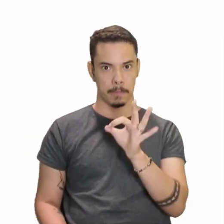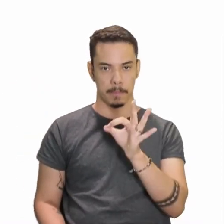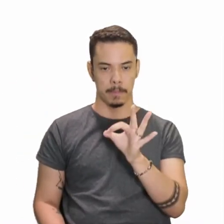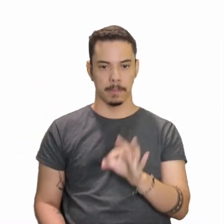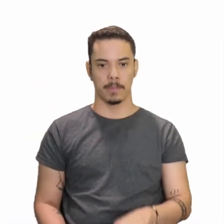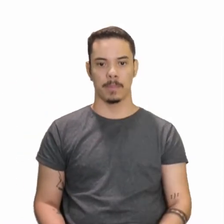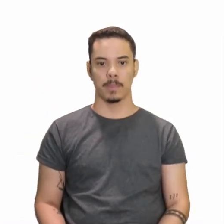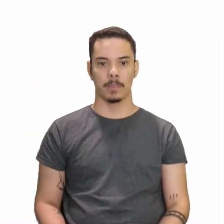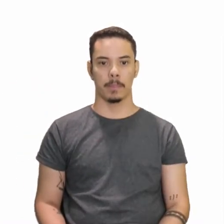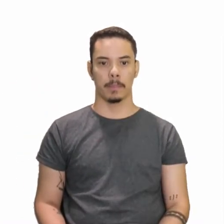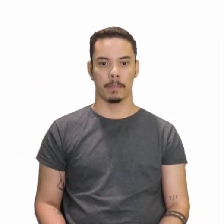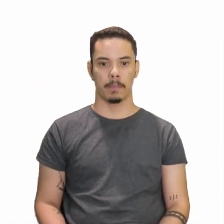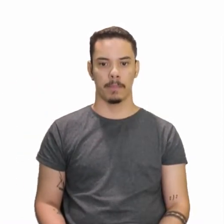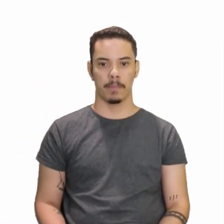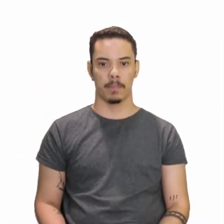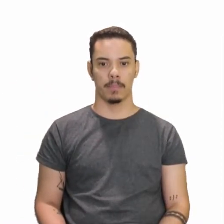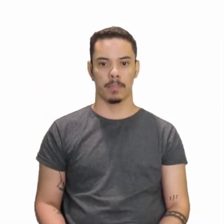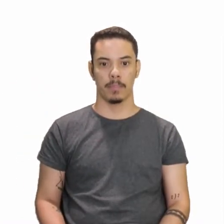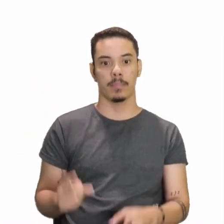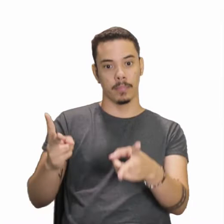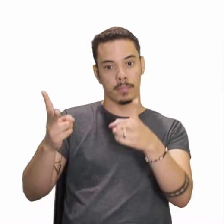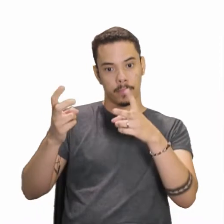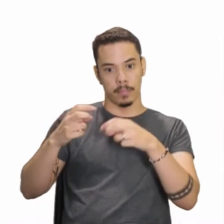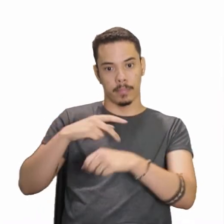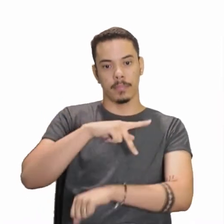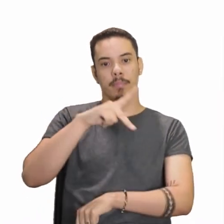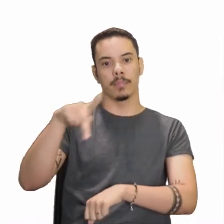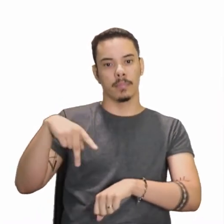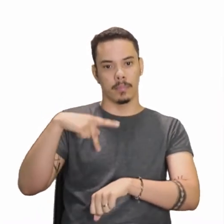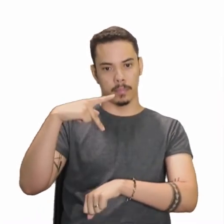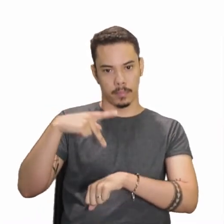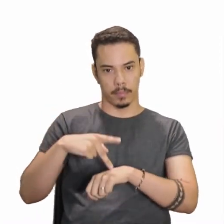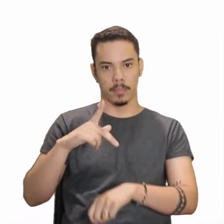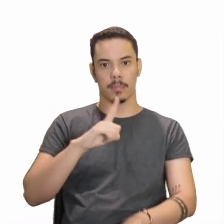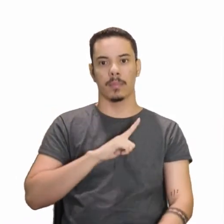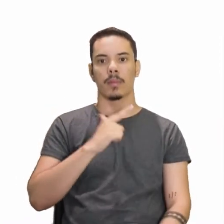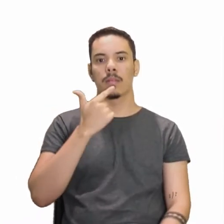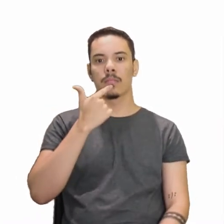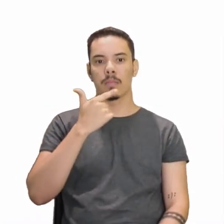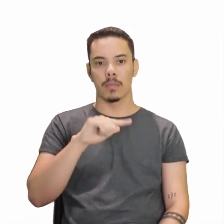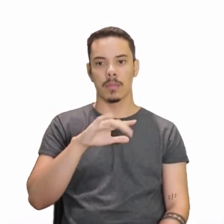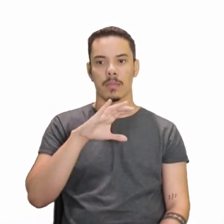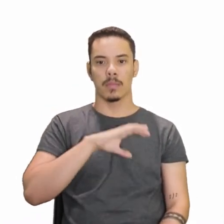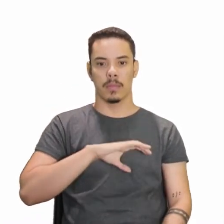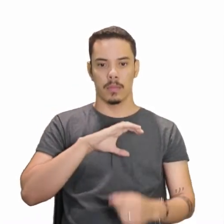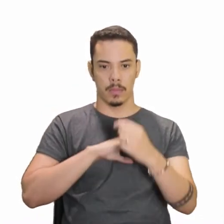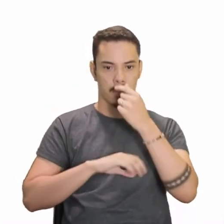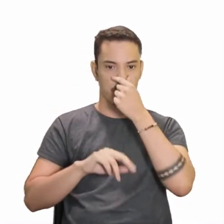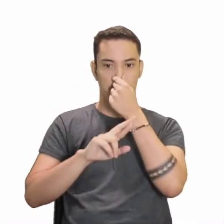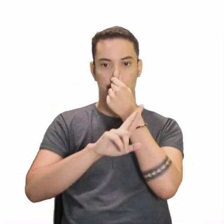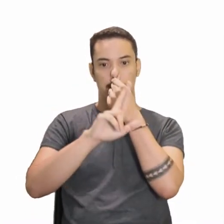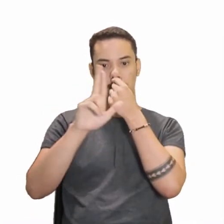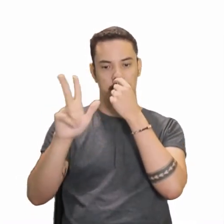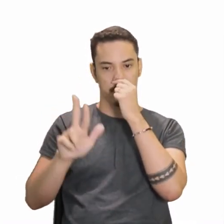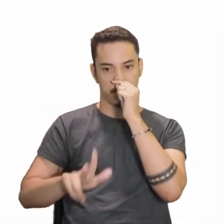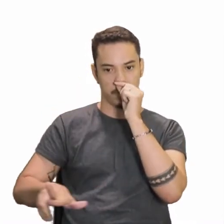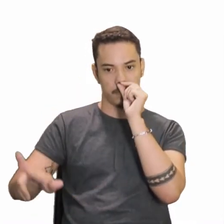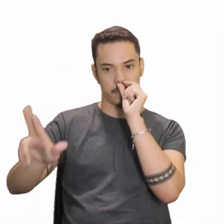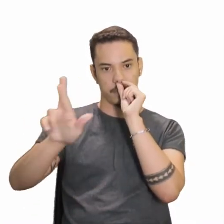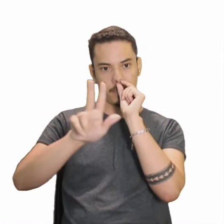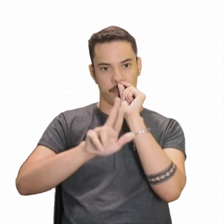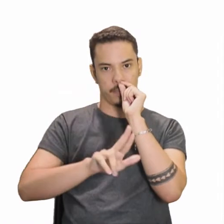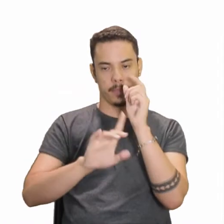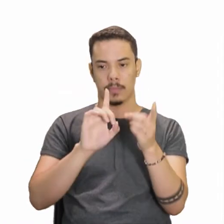Então, vejam só o nosso país, né, que tem aí a língua portuguesa e diferentes